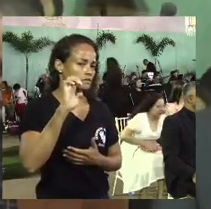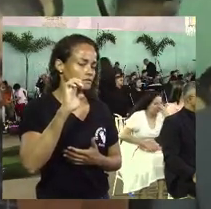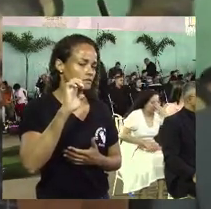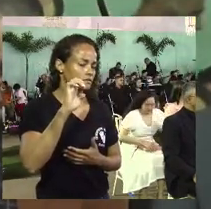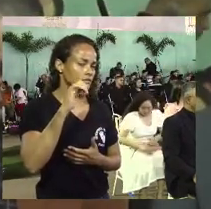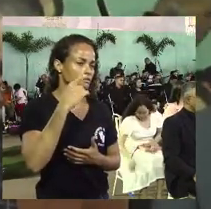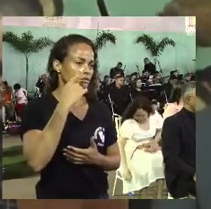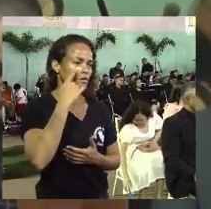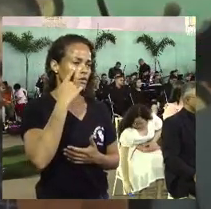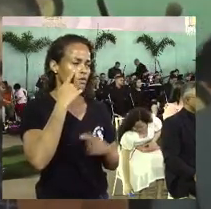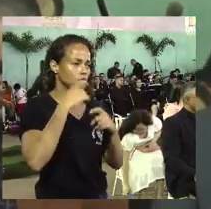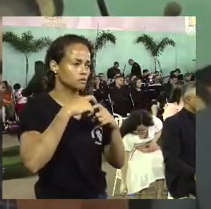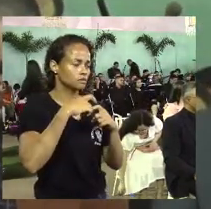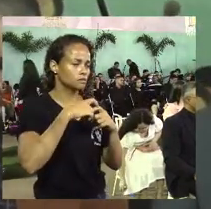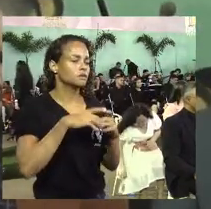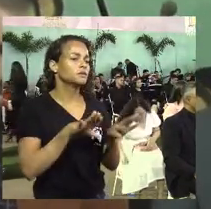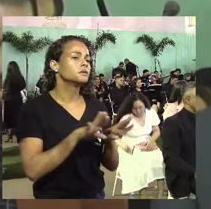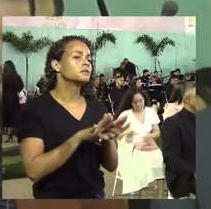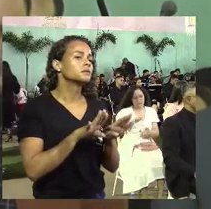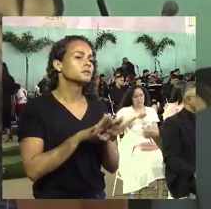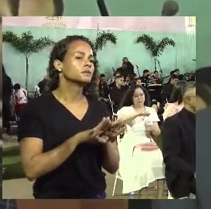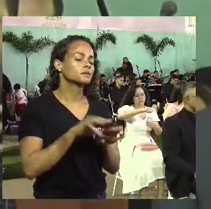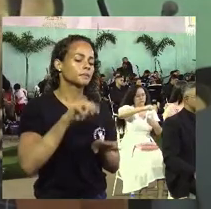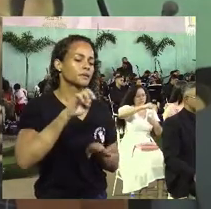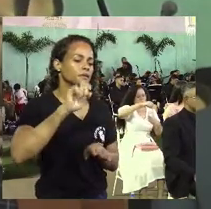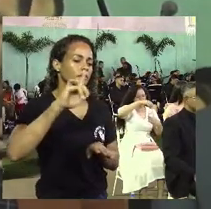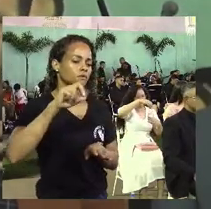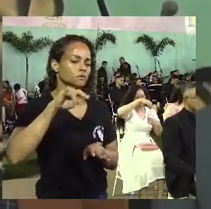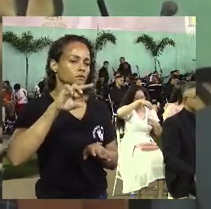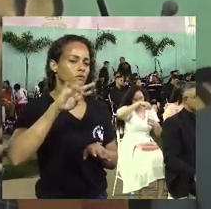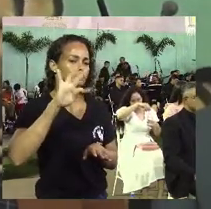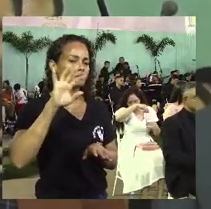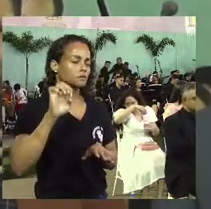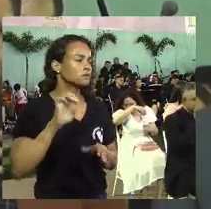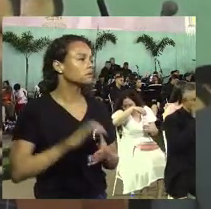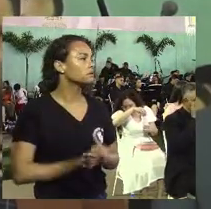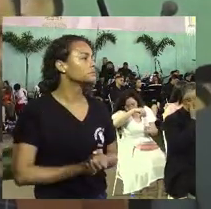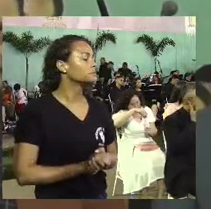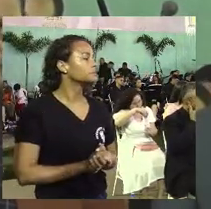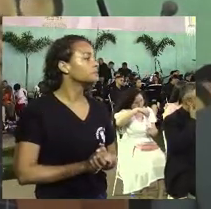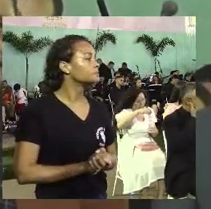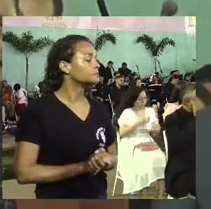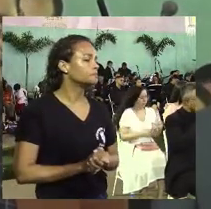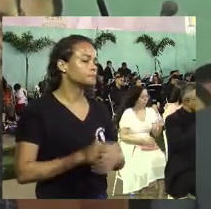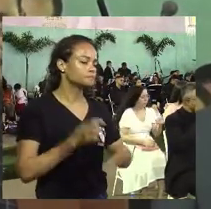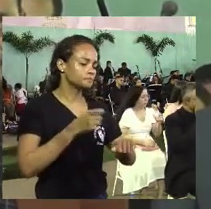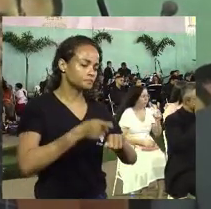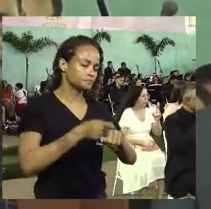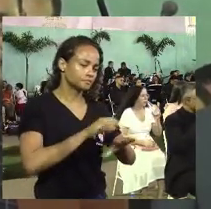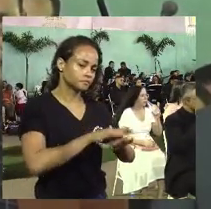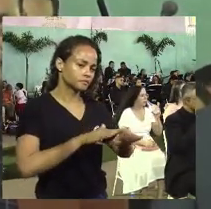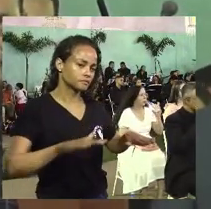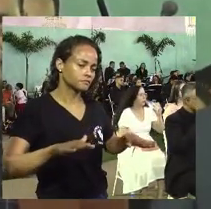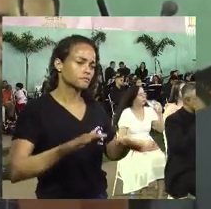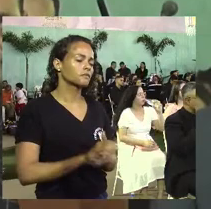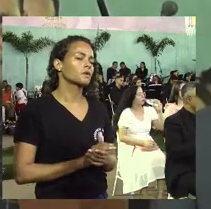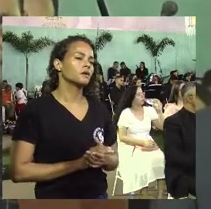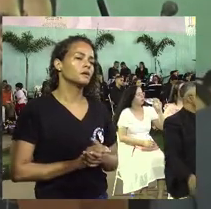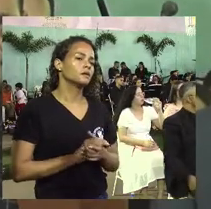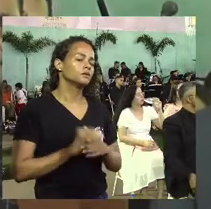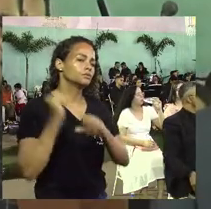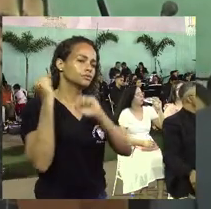oftalmologista metalnorte Marmoraria Marmoraria Vitória Yamaha extintores nacionais